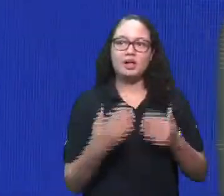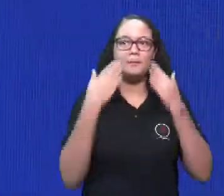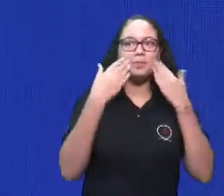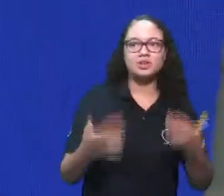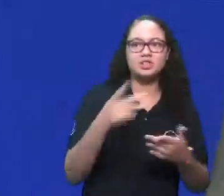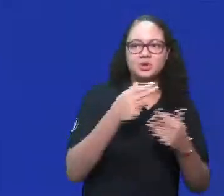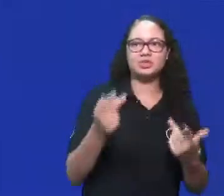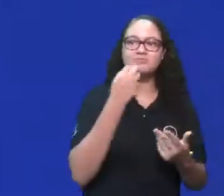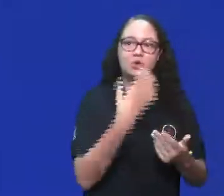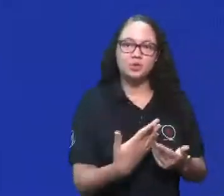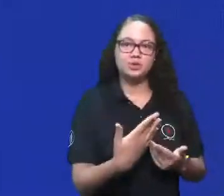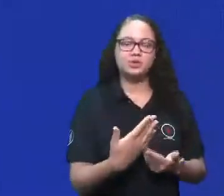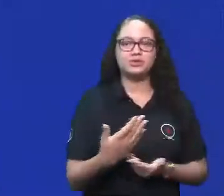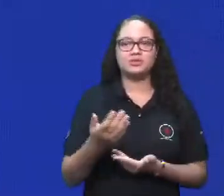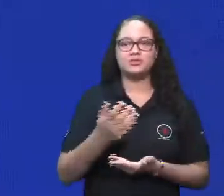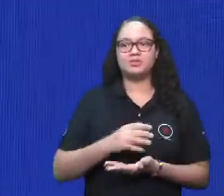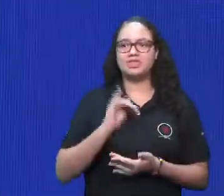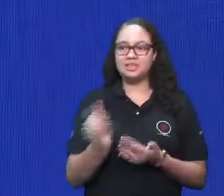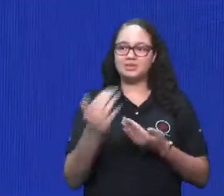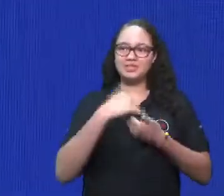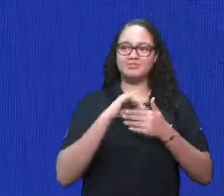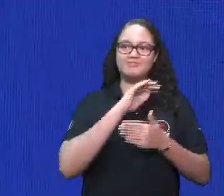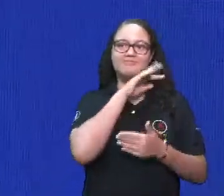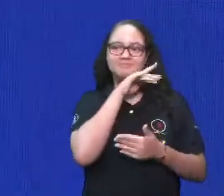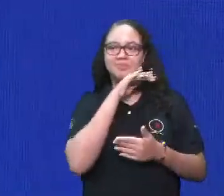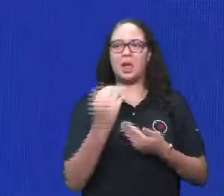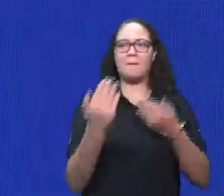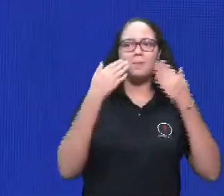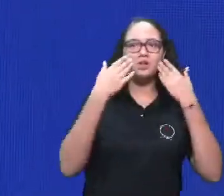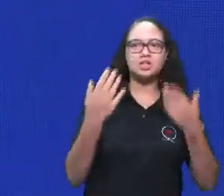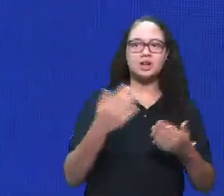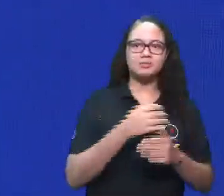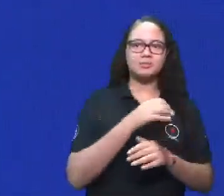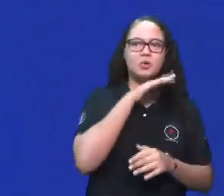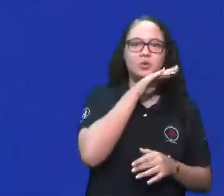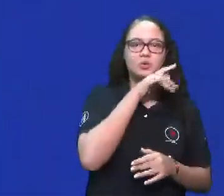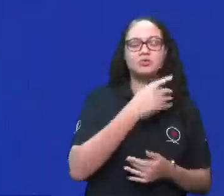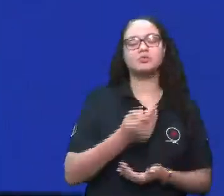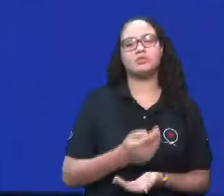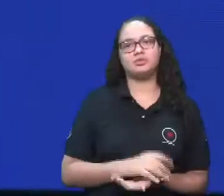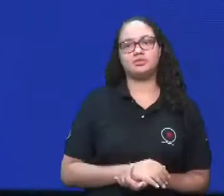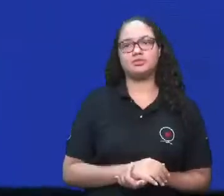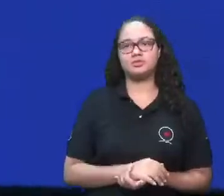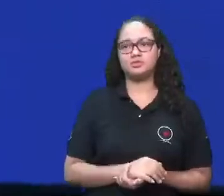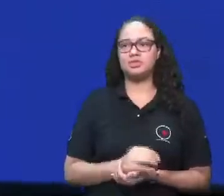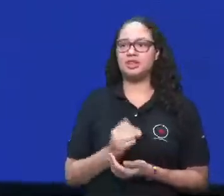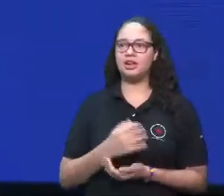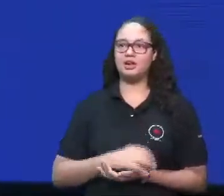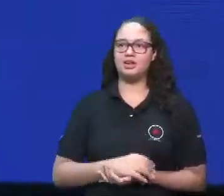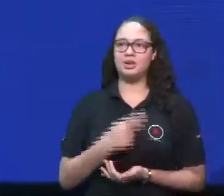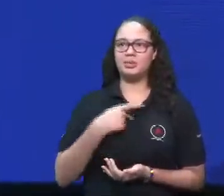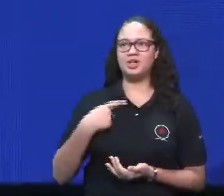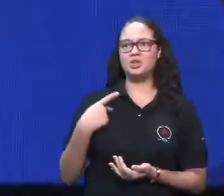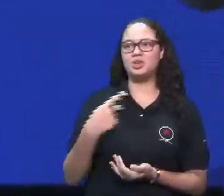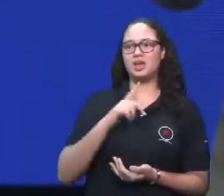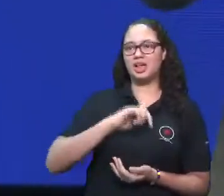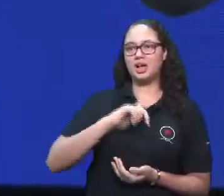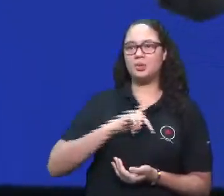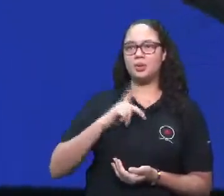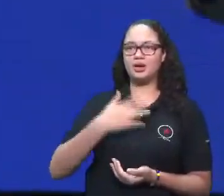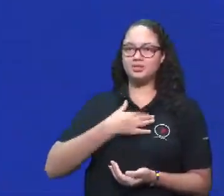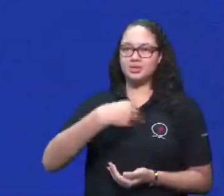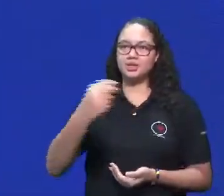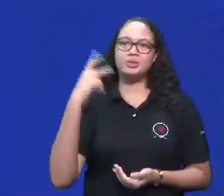coisa ruim aflora. É igual eu estava aqui falando de manhã. Tem gente que fala assim, ah, pastor, eu tenho uma vocação para política, mas eu tenho